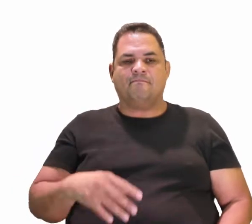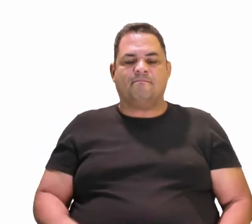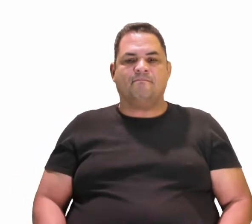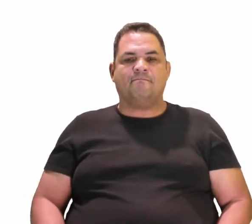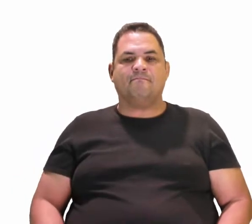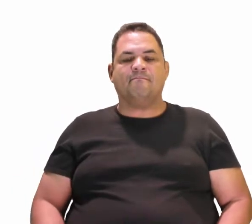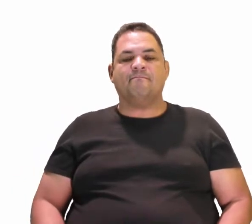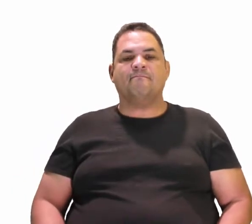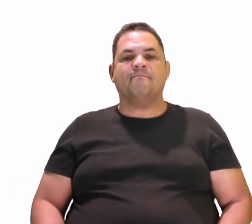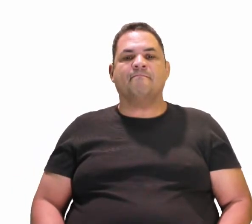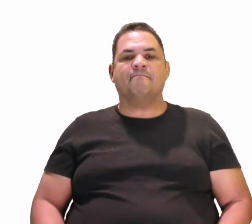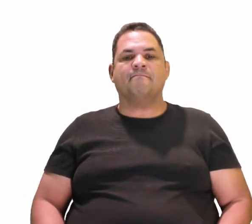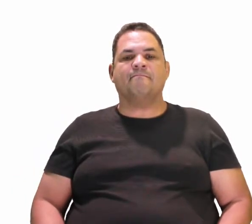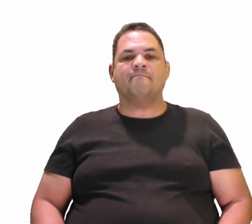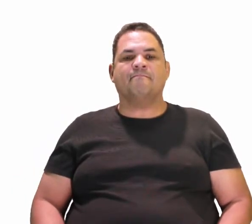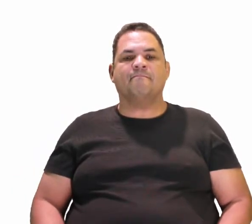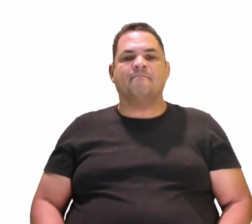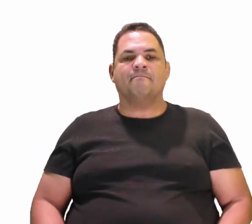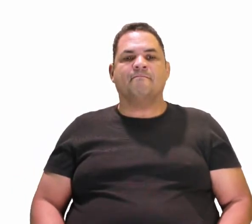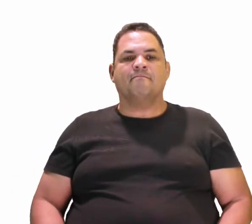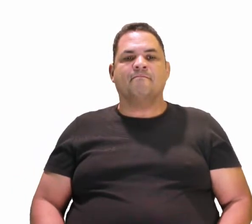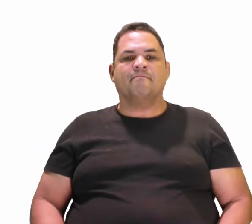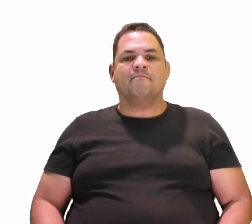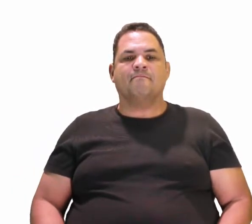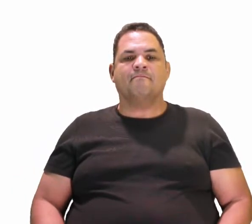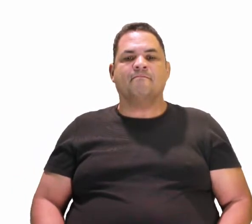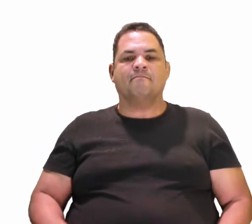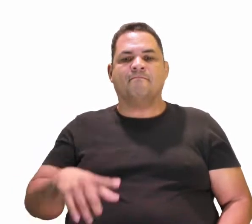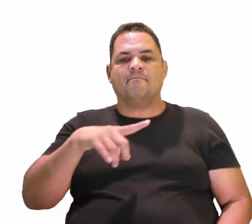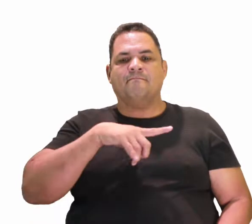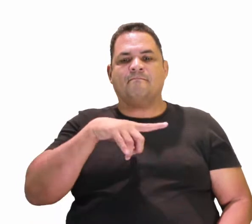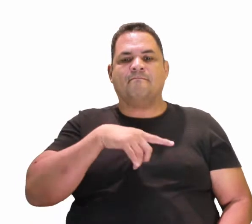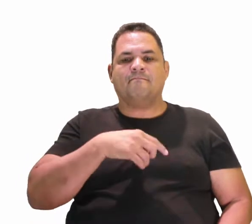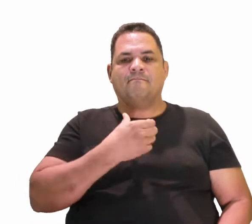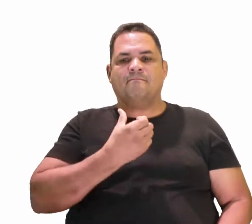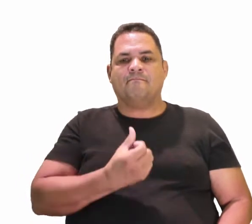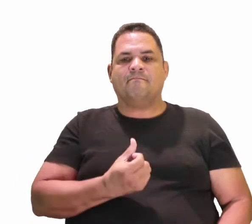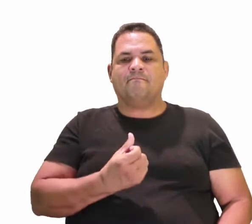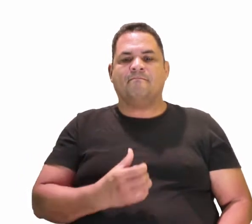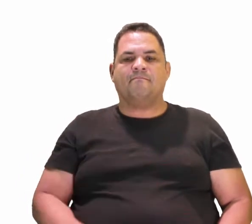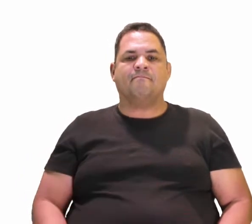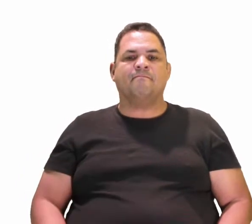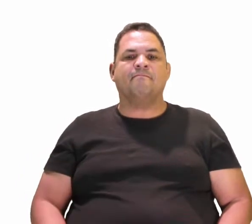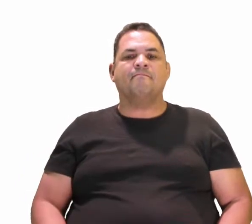no inglês, tá? Nesta palavra. Então nós temos aí o take a walk,